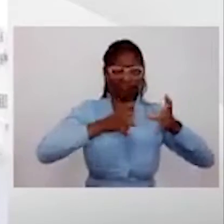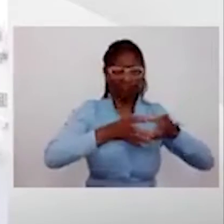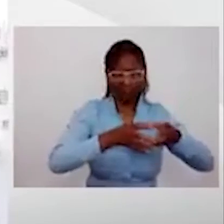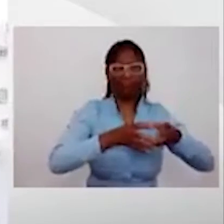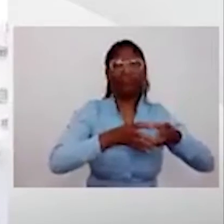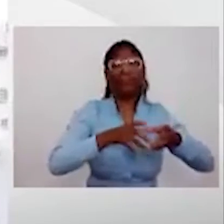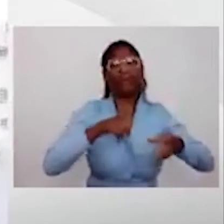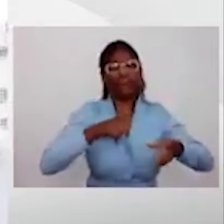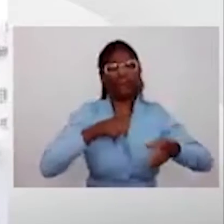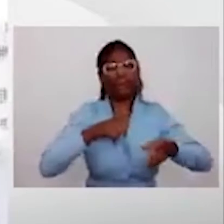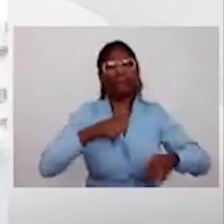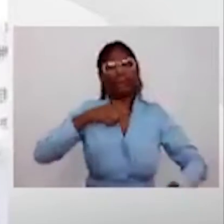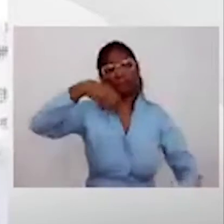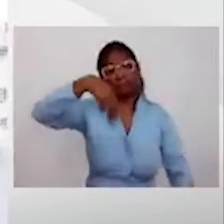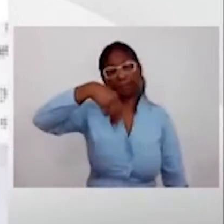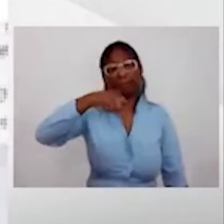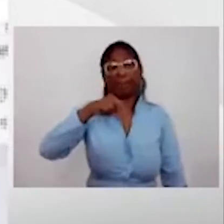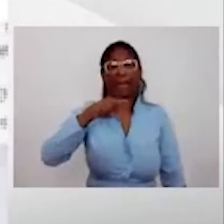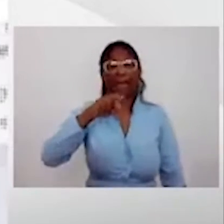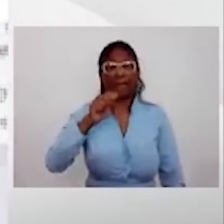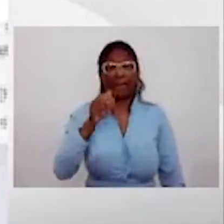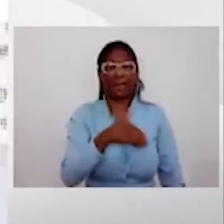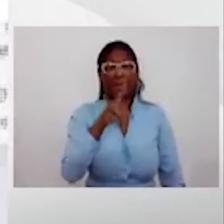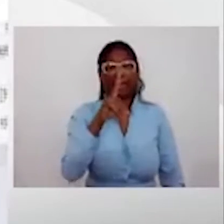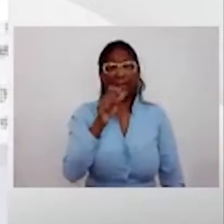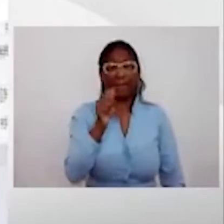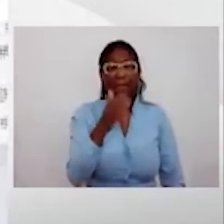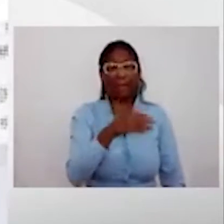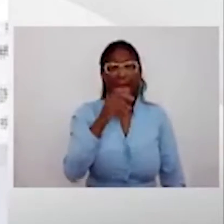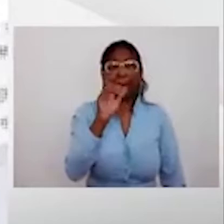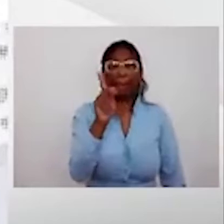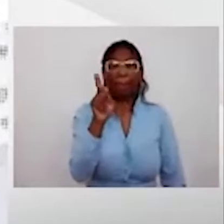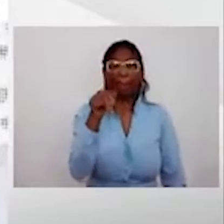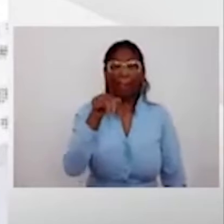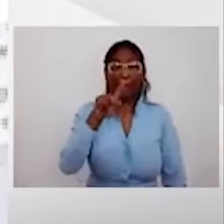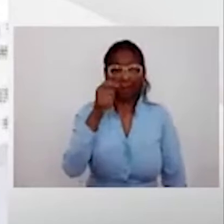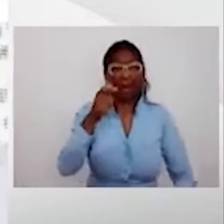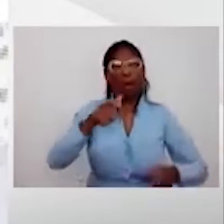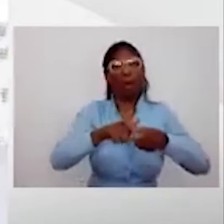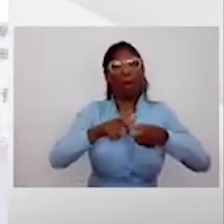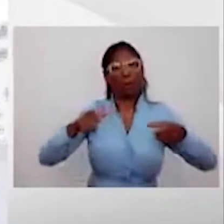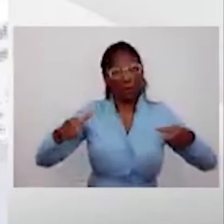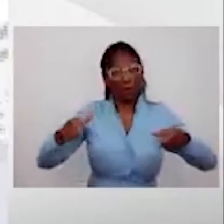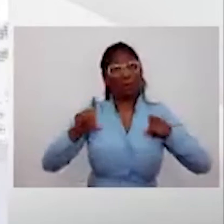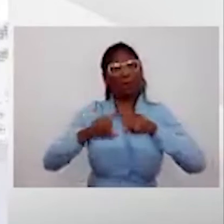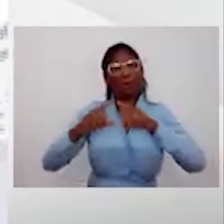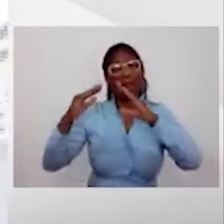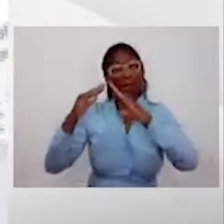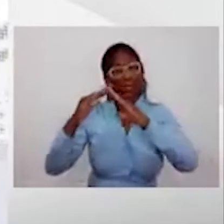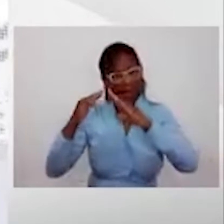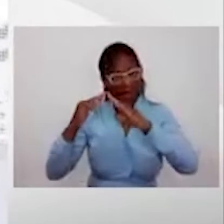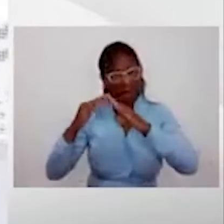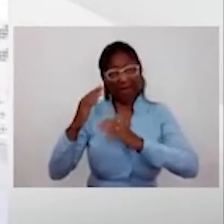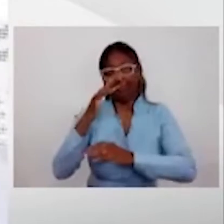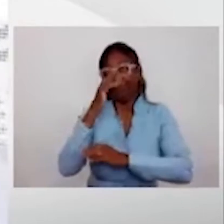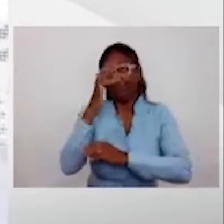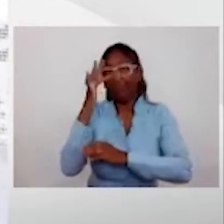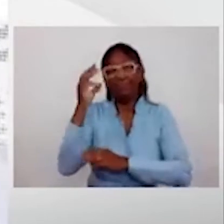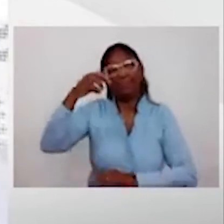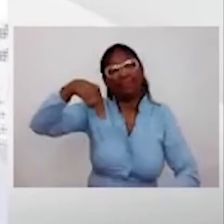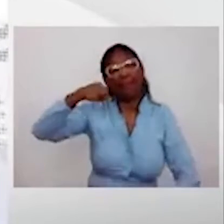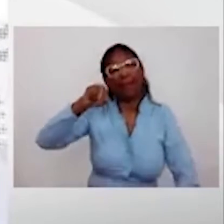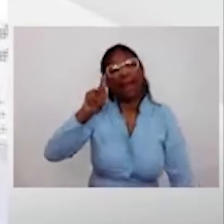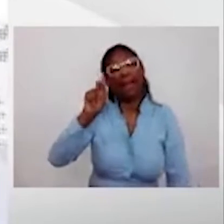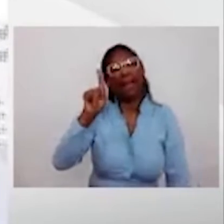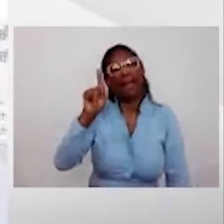com as patrulhas Maria da Penha, que nós aumentamos expressivamente no nosso governo, com as salas das Margaridas, incentivando as mulheres a